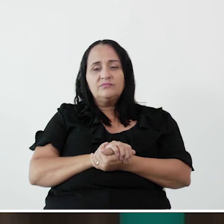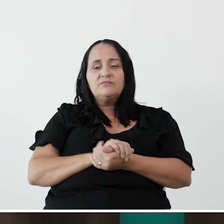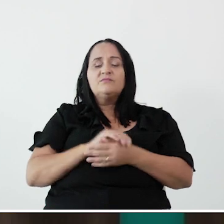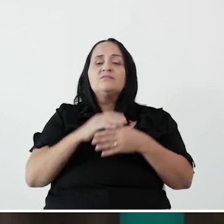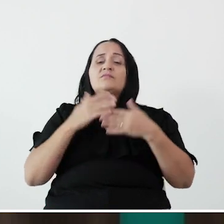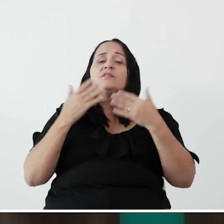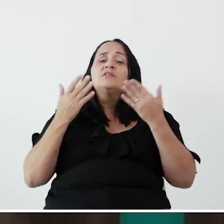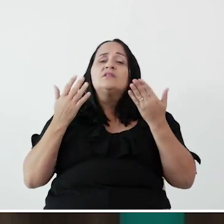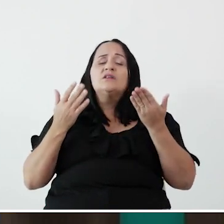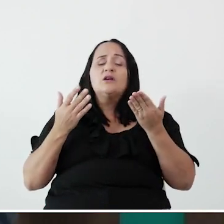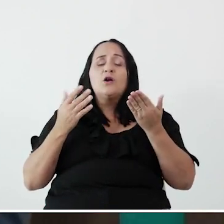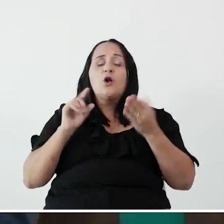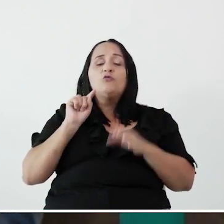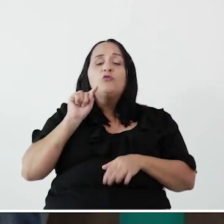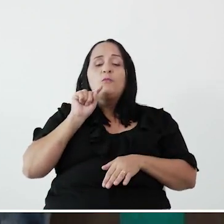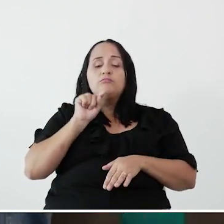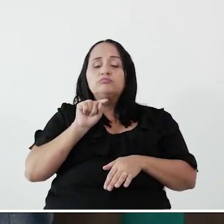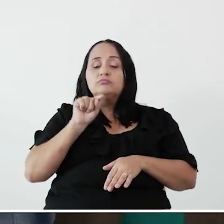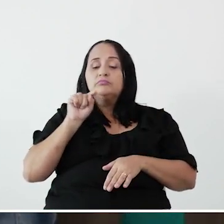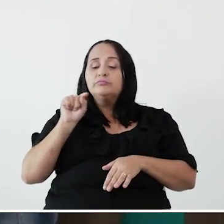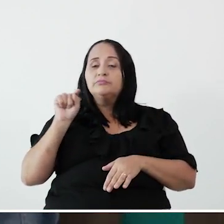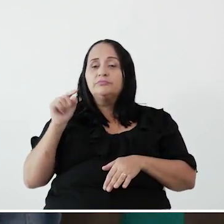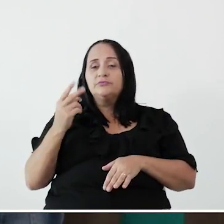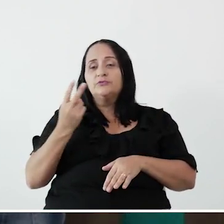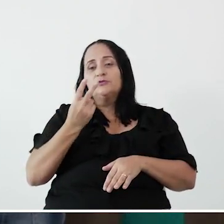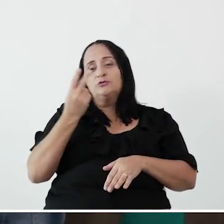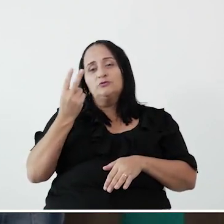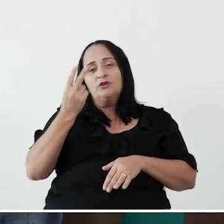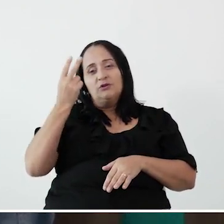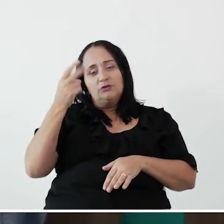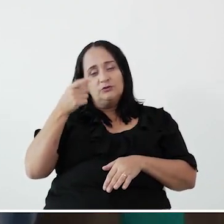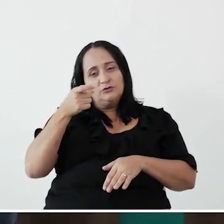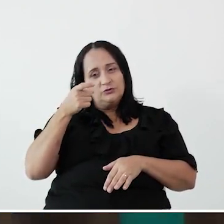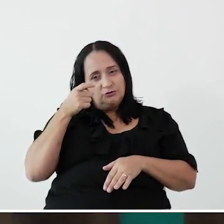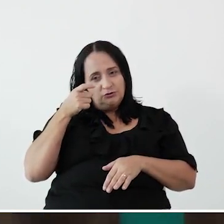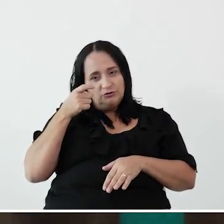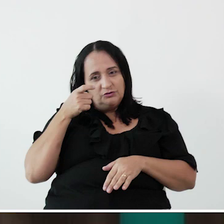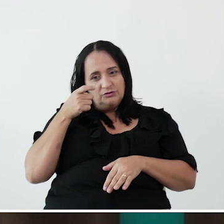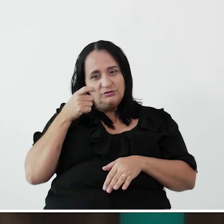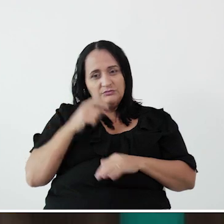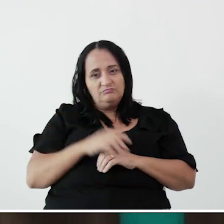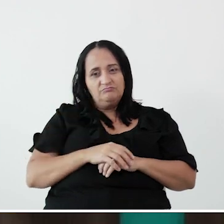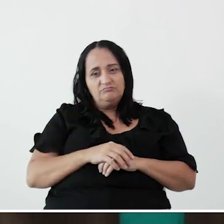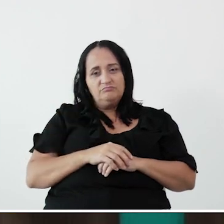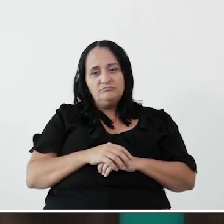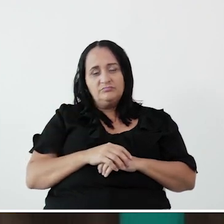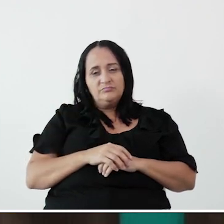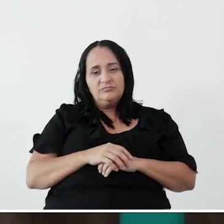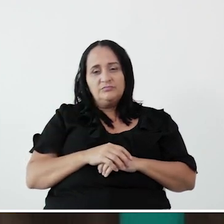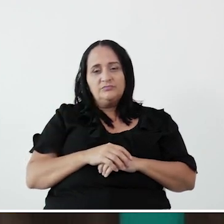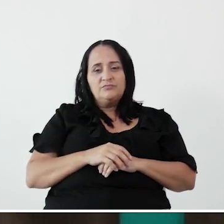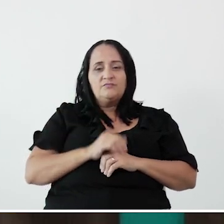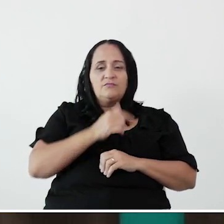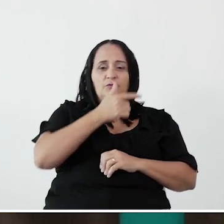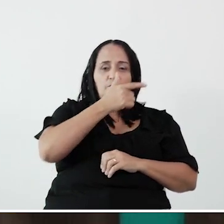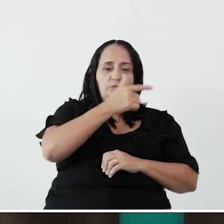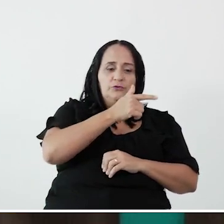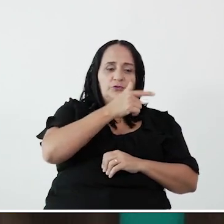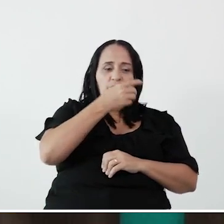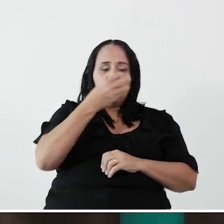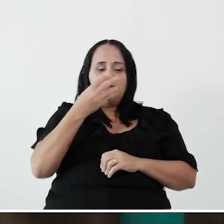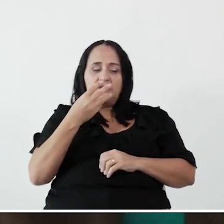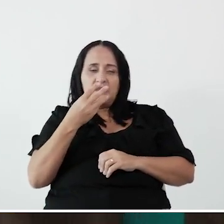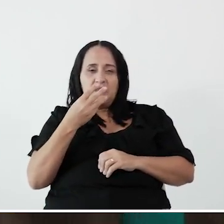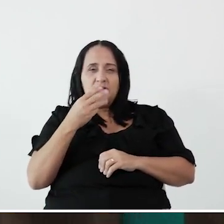abscissas. É onde eu vou marcar os valores de x. Então eu tenho abscissas e